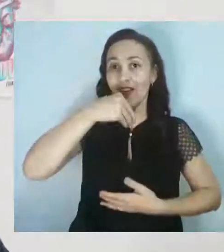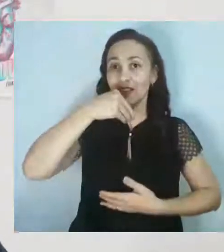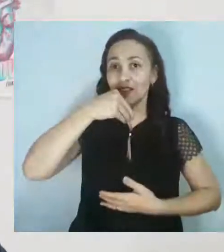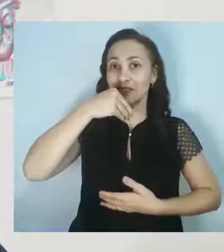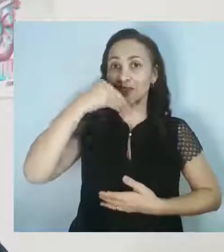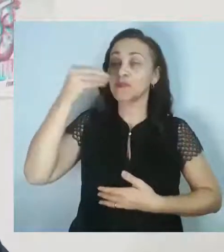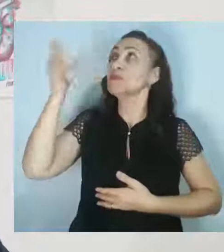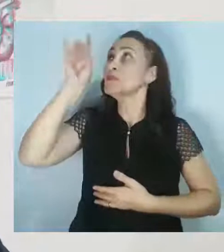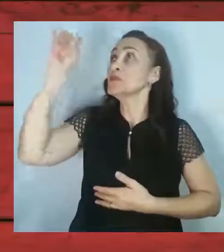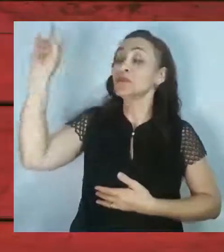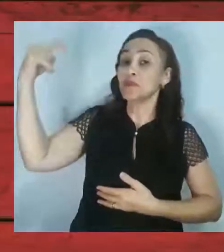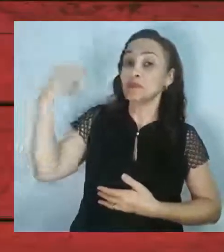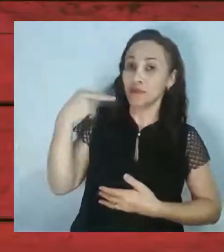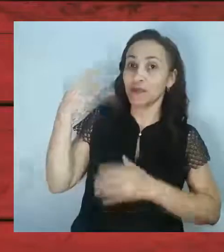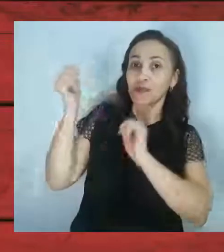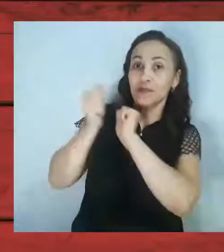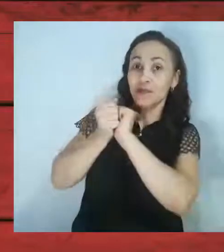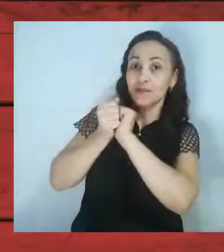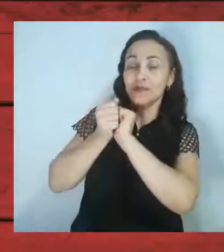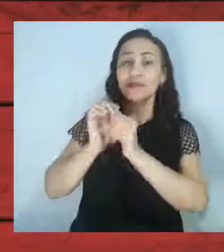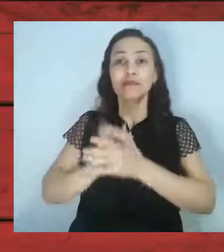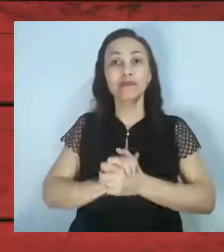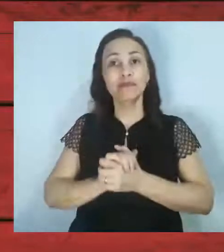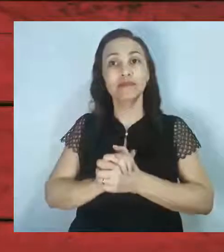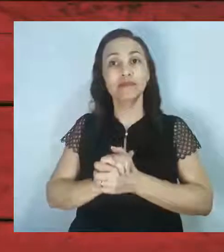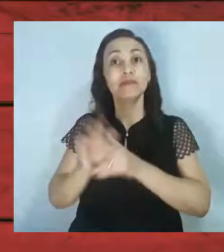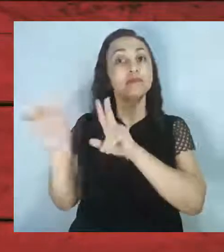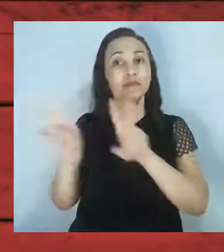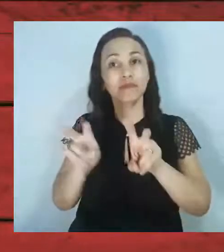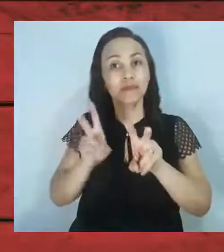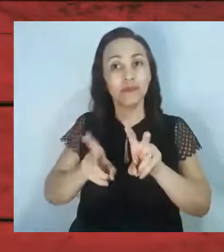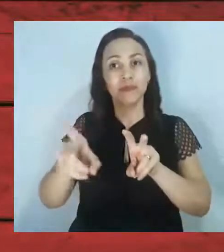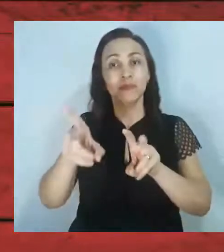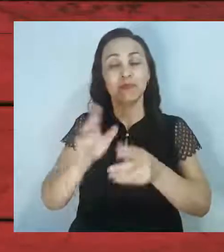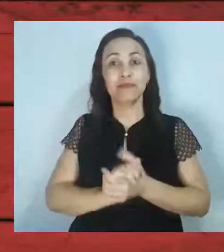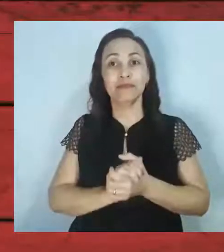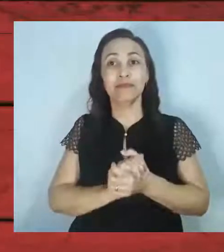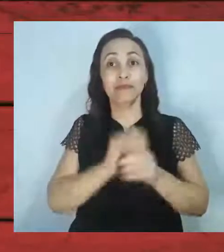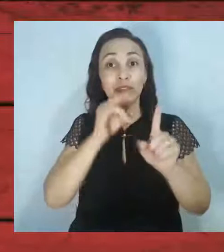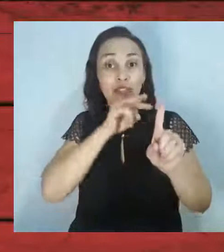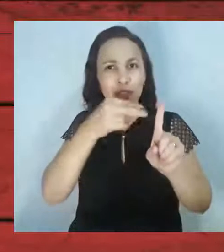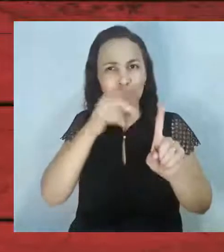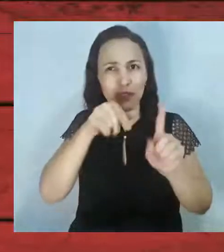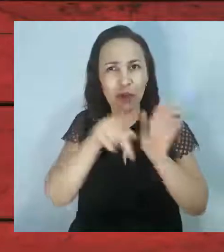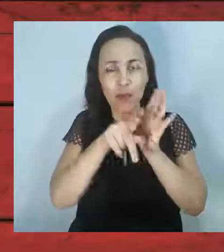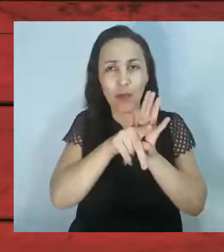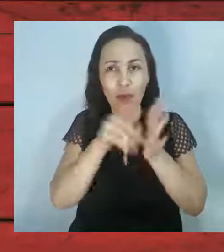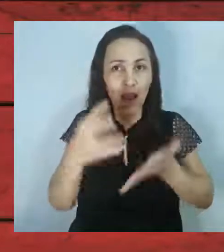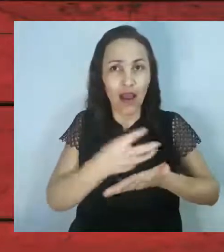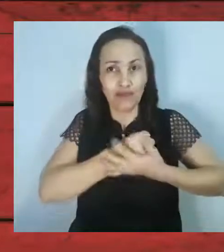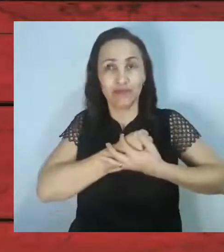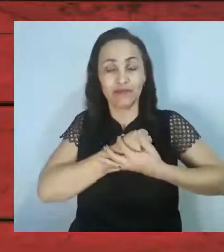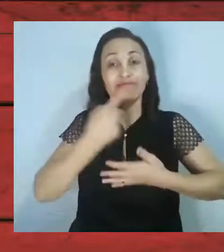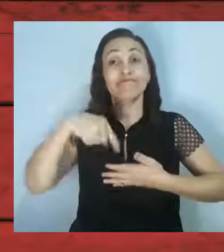ele continua dizendo assim: se essa é a perspectiva da economia da salvação, devemos